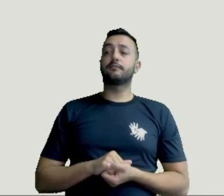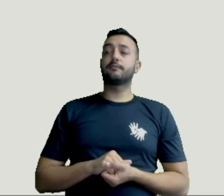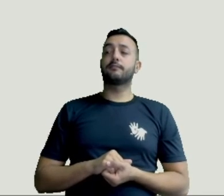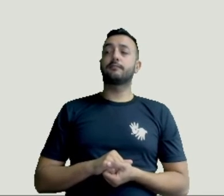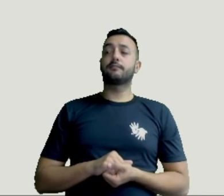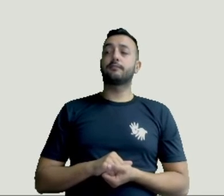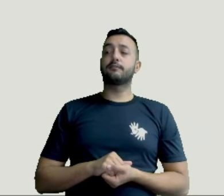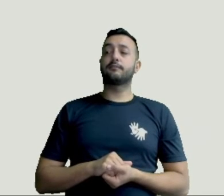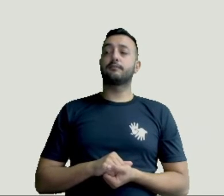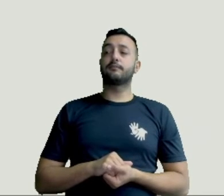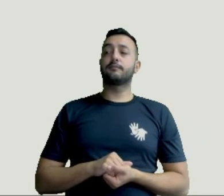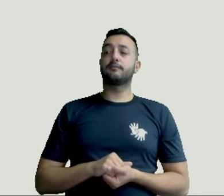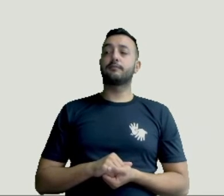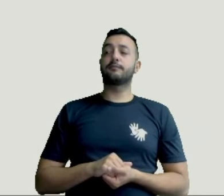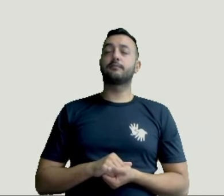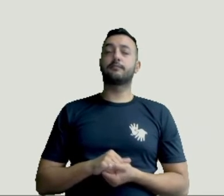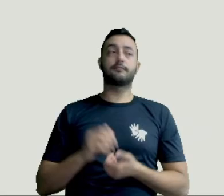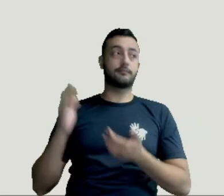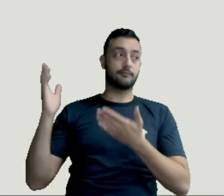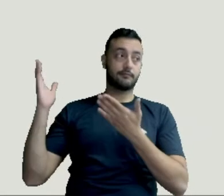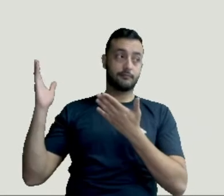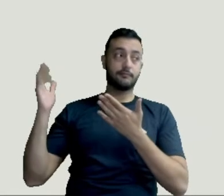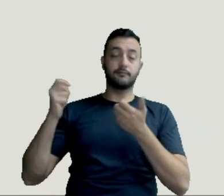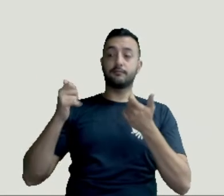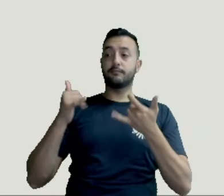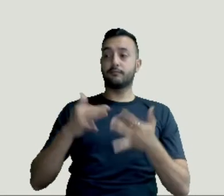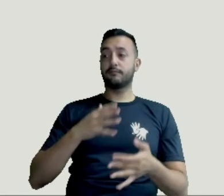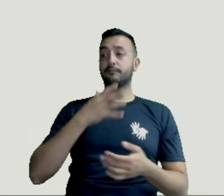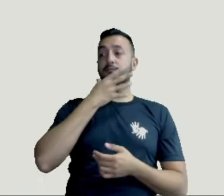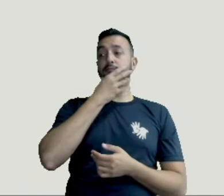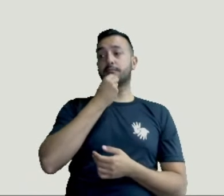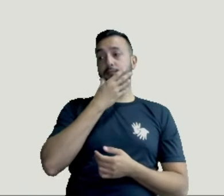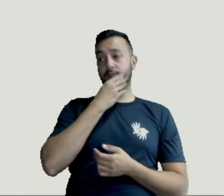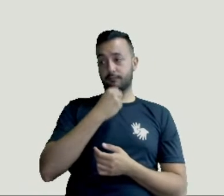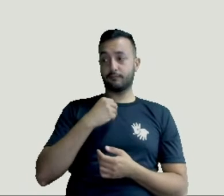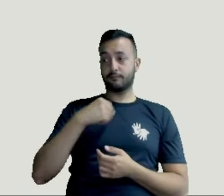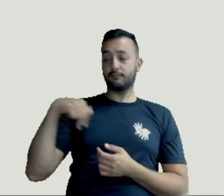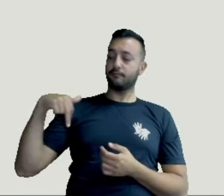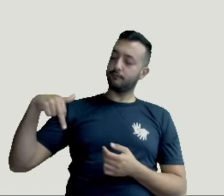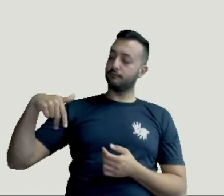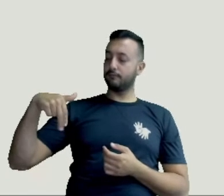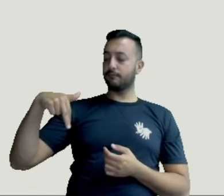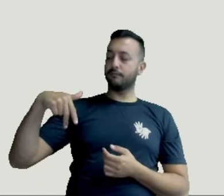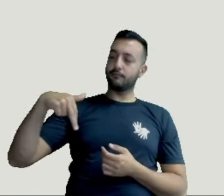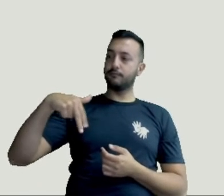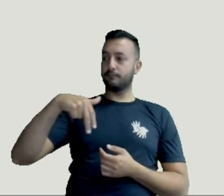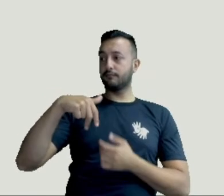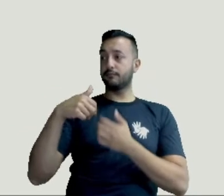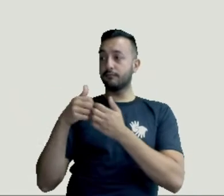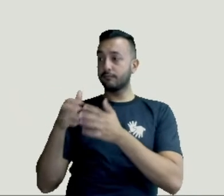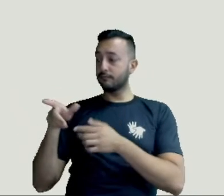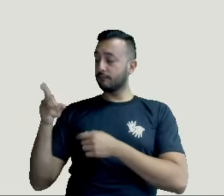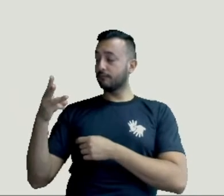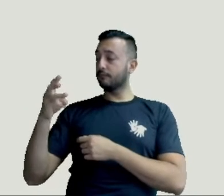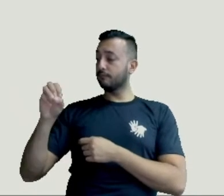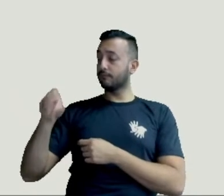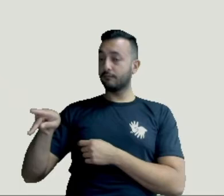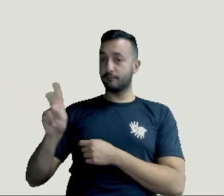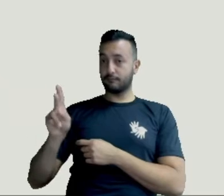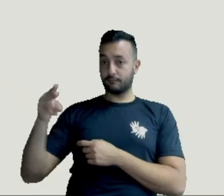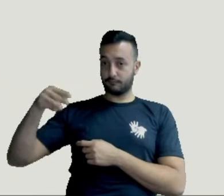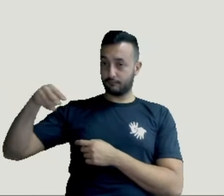Olha, eu tenho aqui o seguinte, diz assim que o homem fez uma caminhada partindo do marco 30